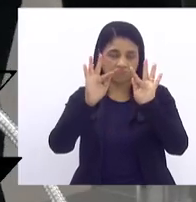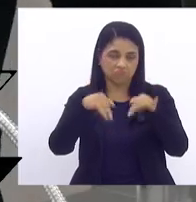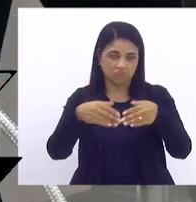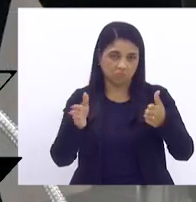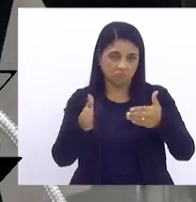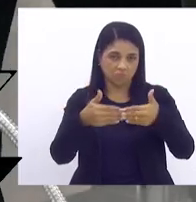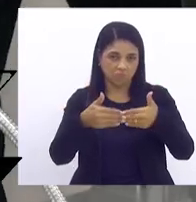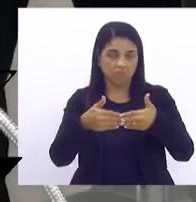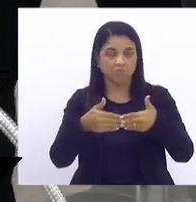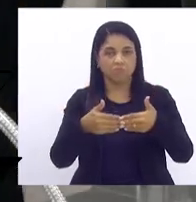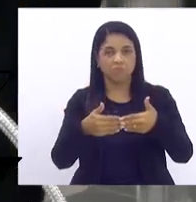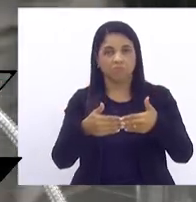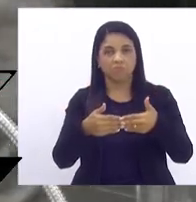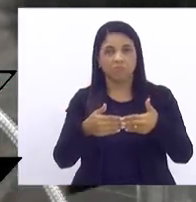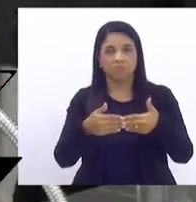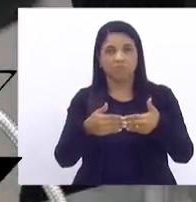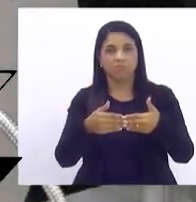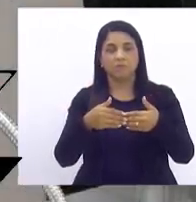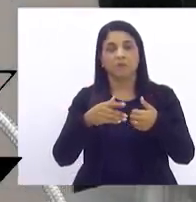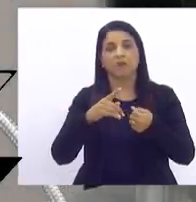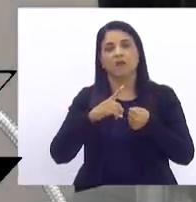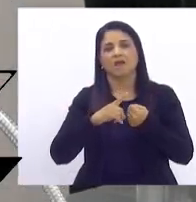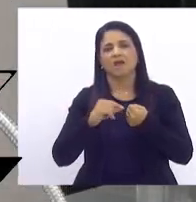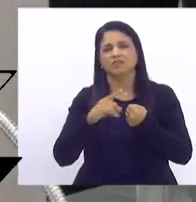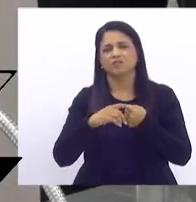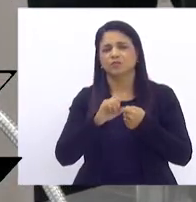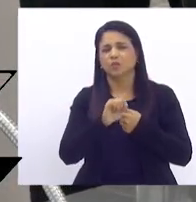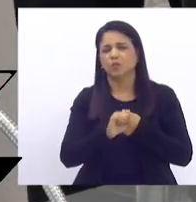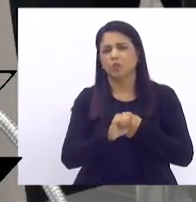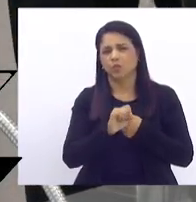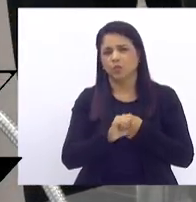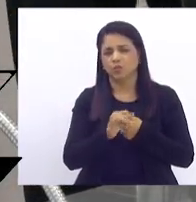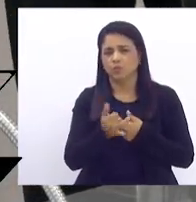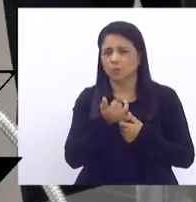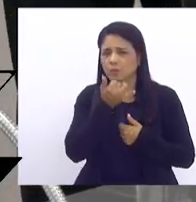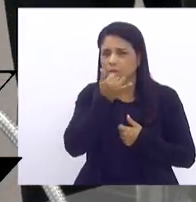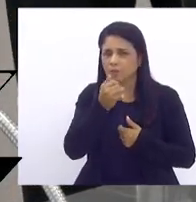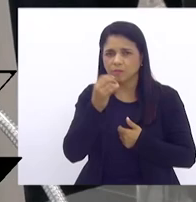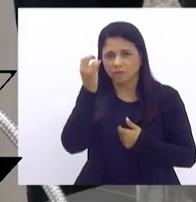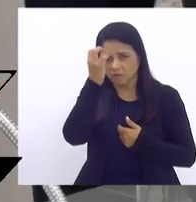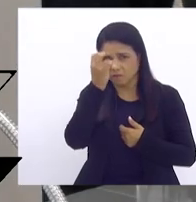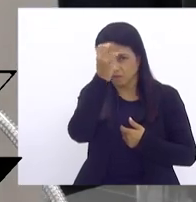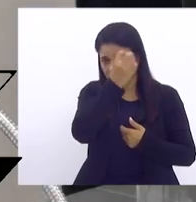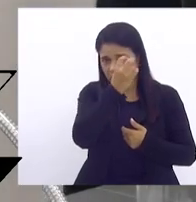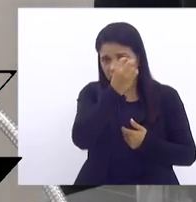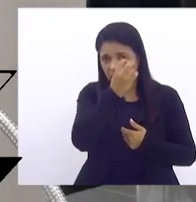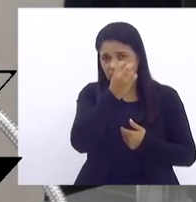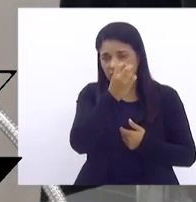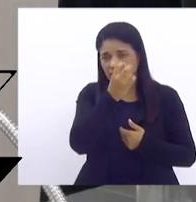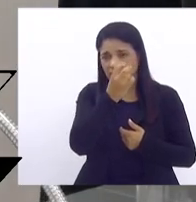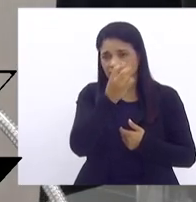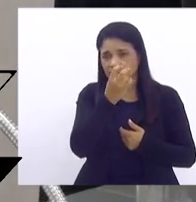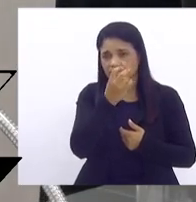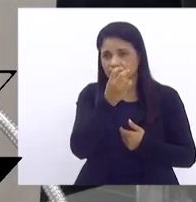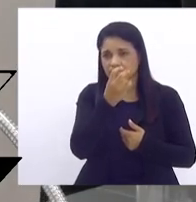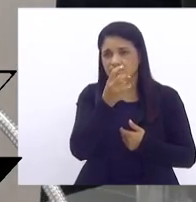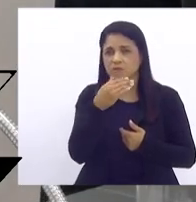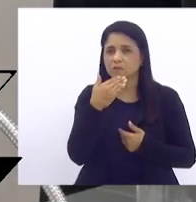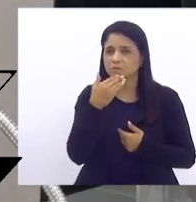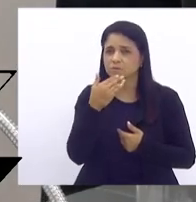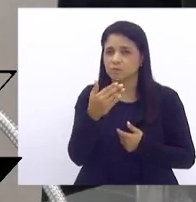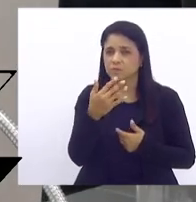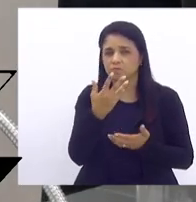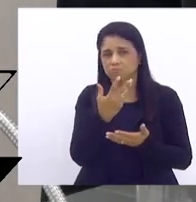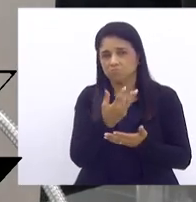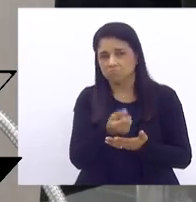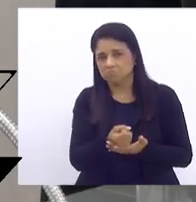discutir. O artigo 8, deputada Verônica, me perdoe, na verdade, a revogação genérica. Se Vossa Excelência puder admitir